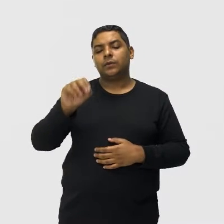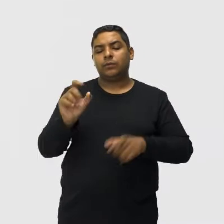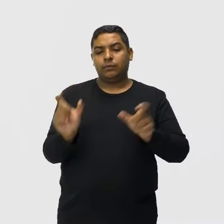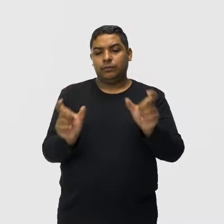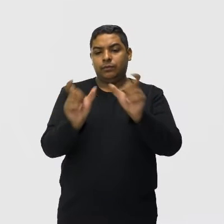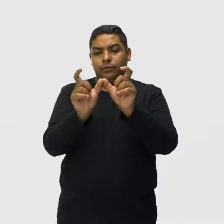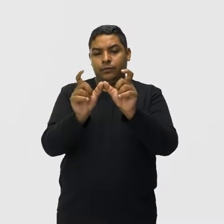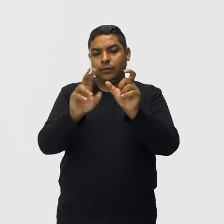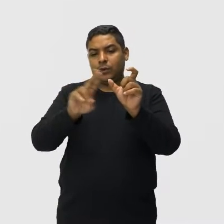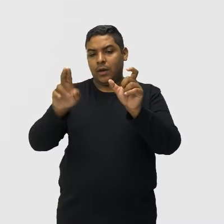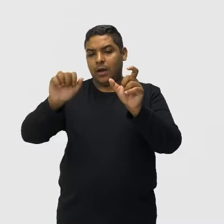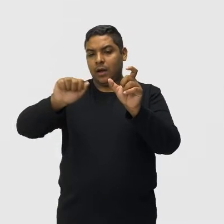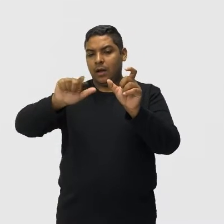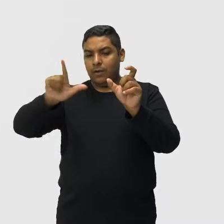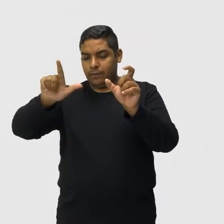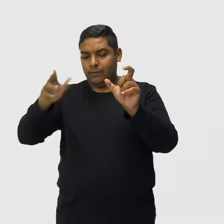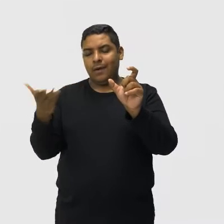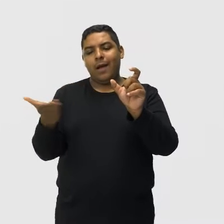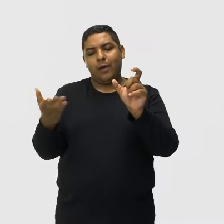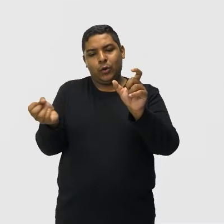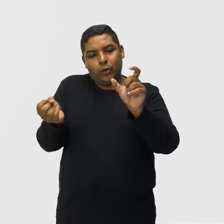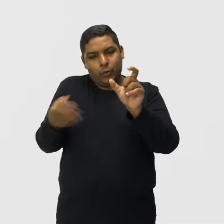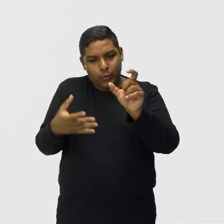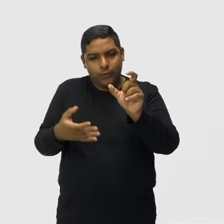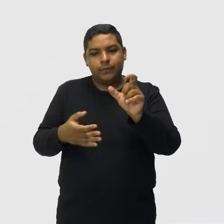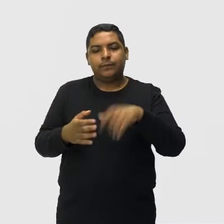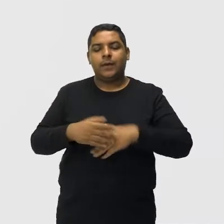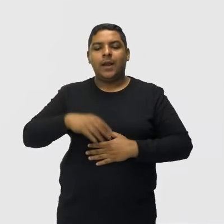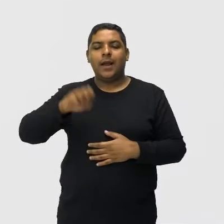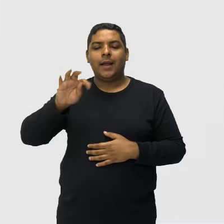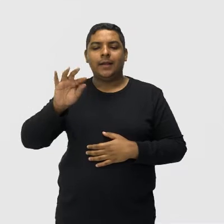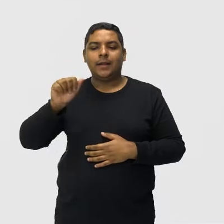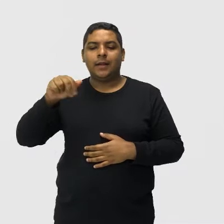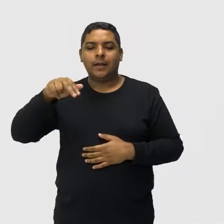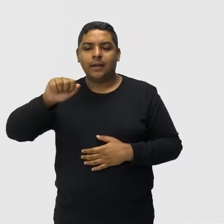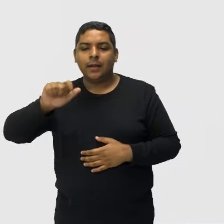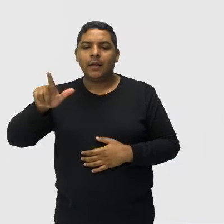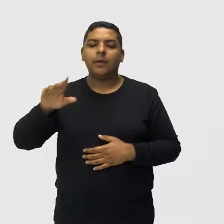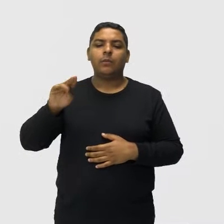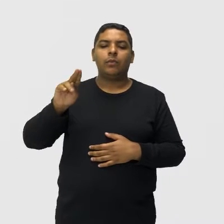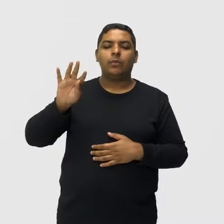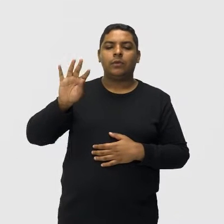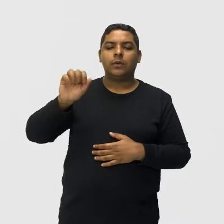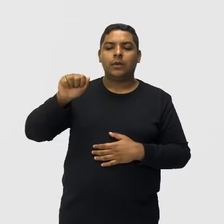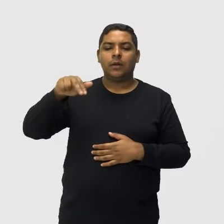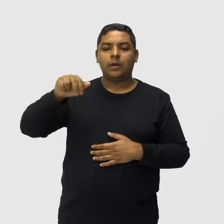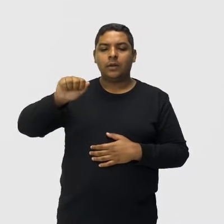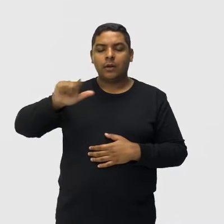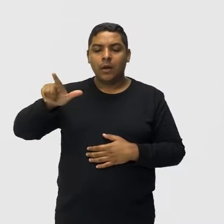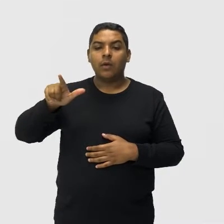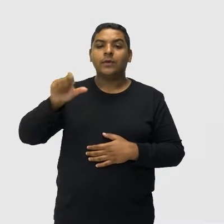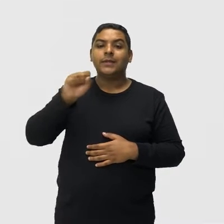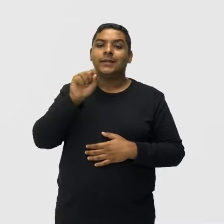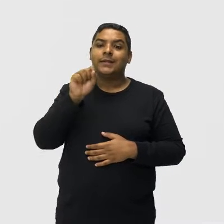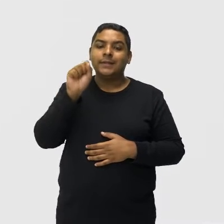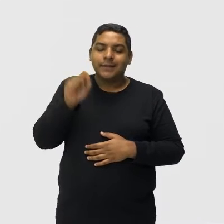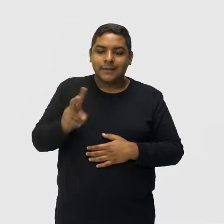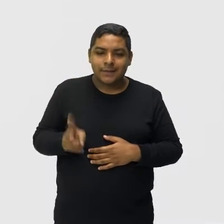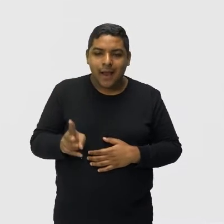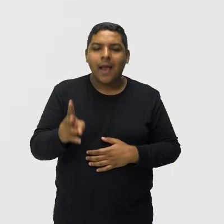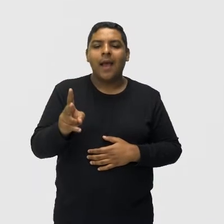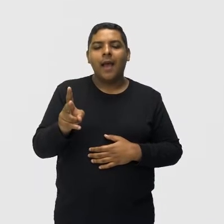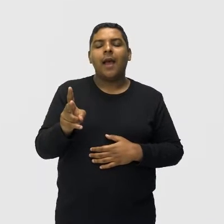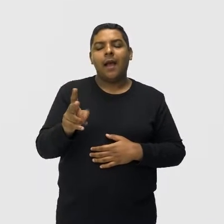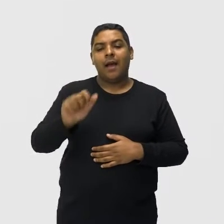sufixo -al, ok? Então, etanal, propanal, butanal, tudo que acabar em -al, eu já